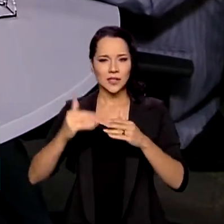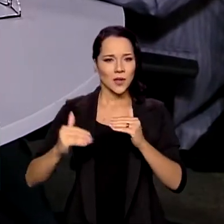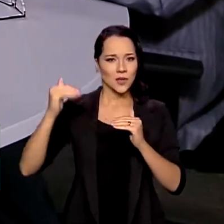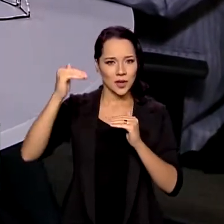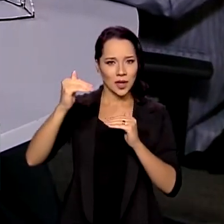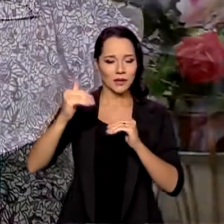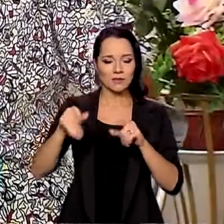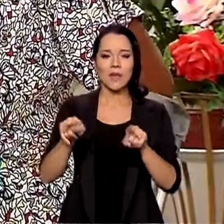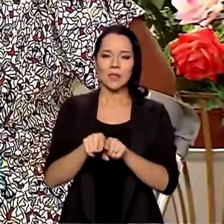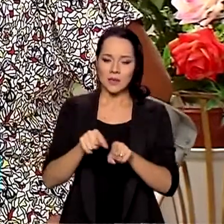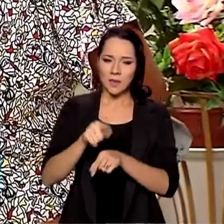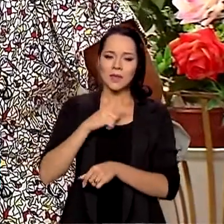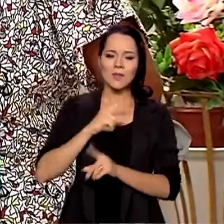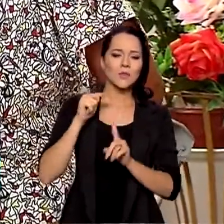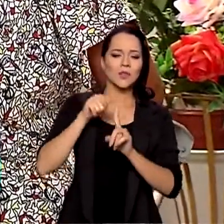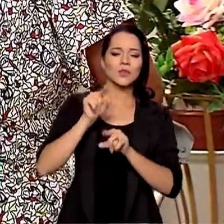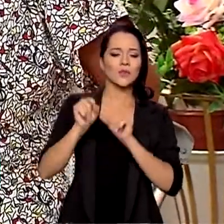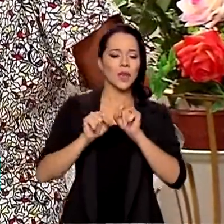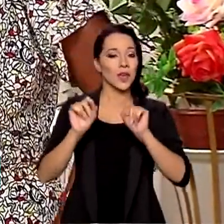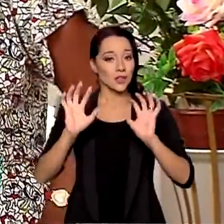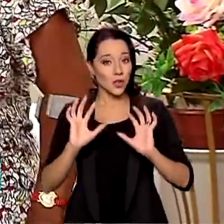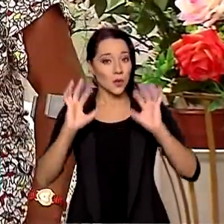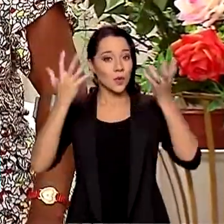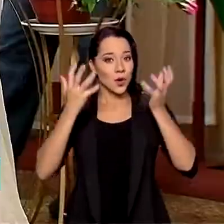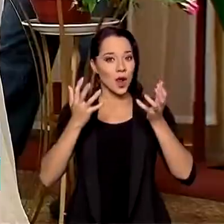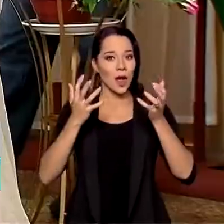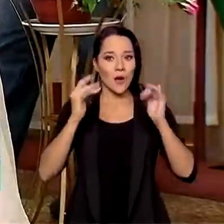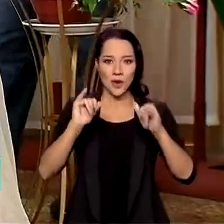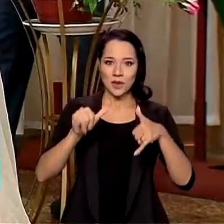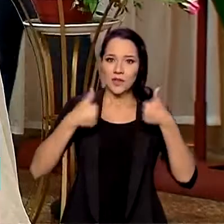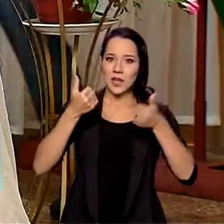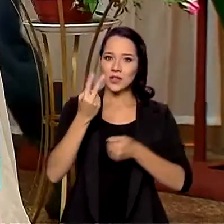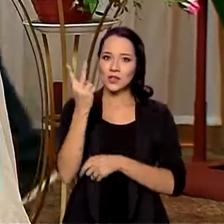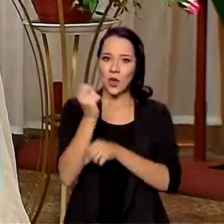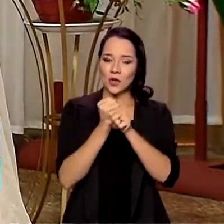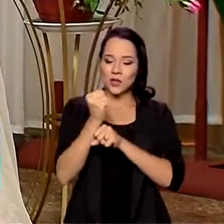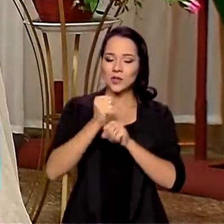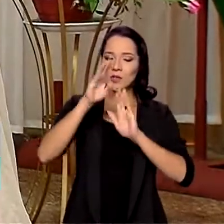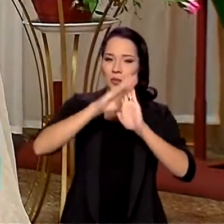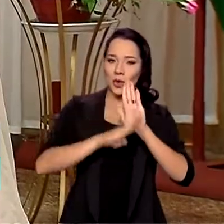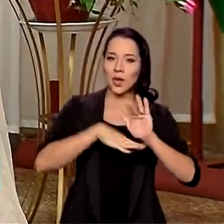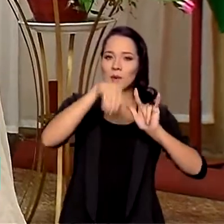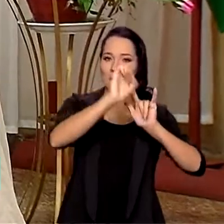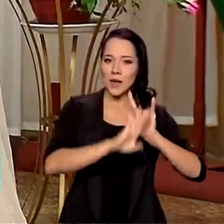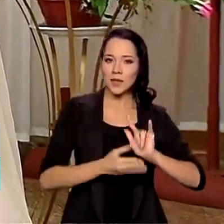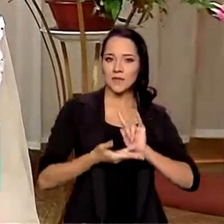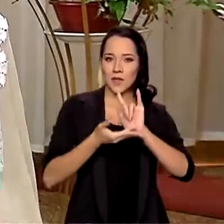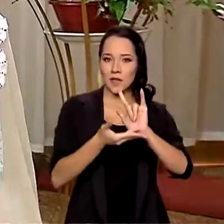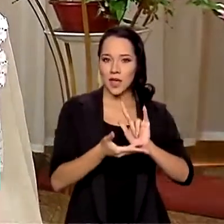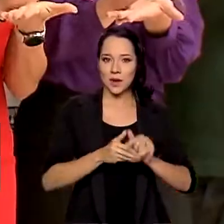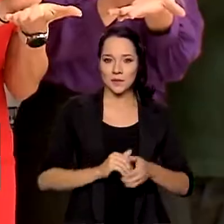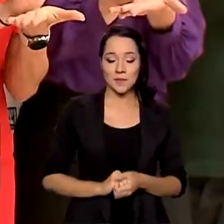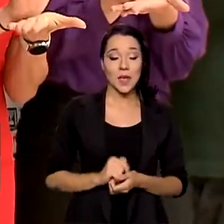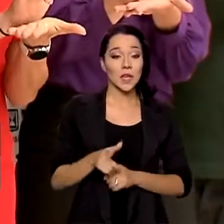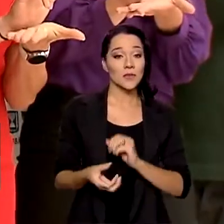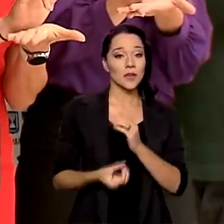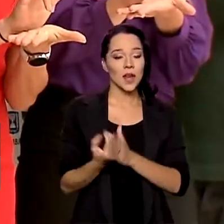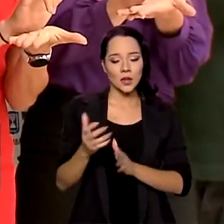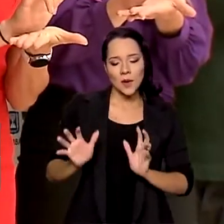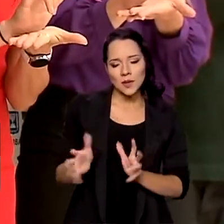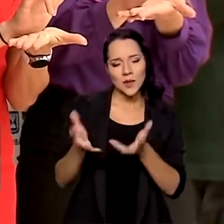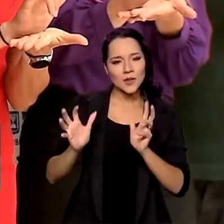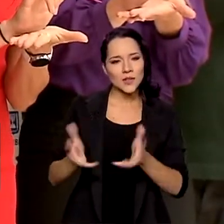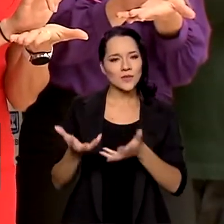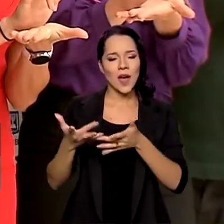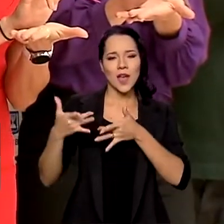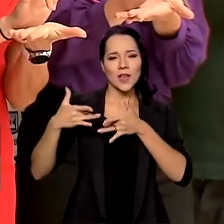autoridades, também teve o objetivo de comemorar o aniversário de 2 anos do programa Pátria Voluntária, criado para incentivar